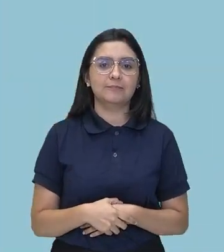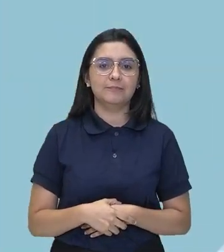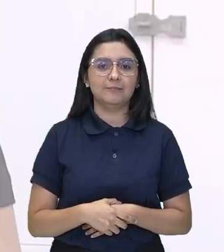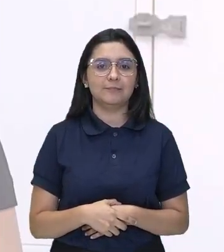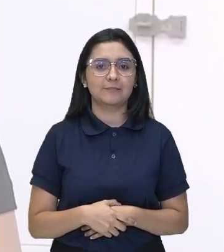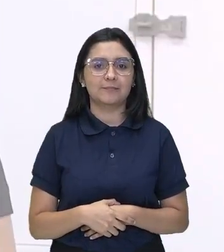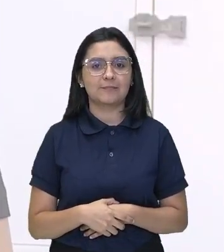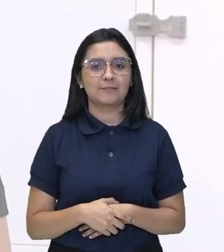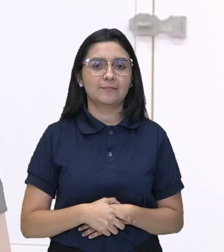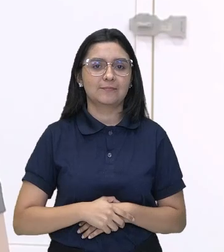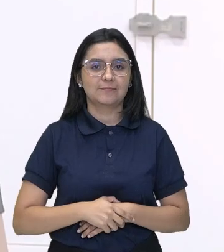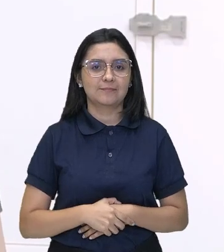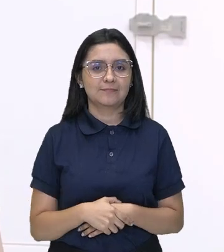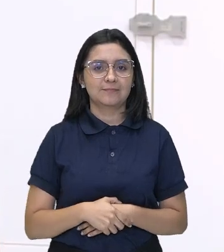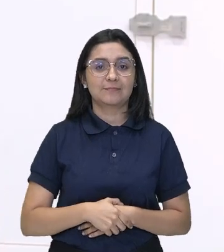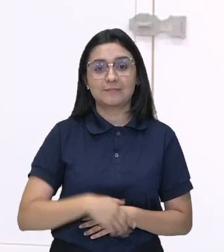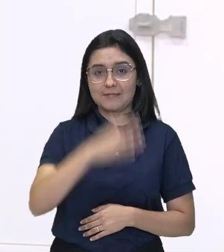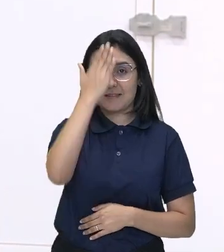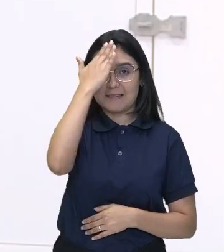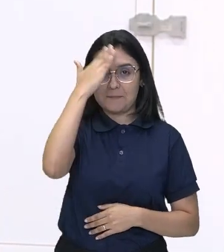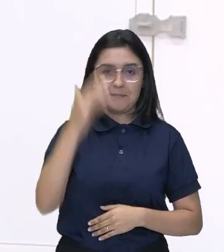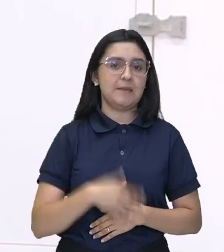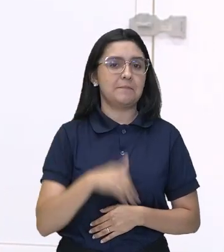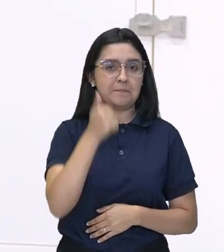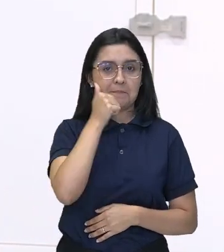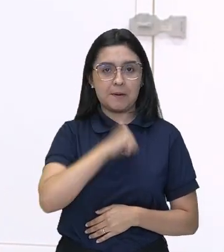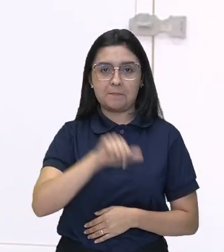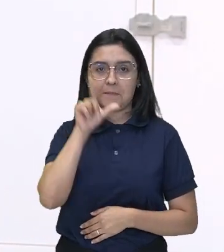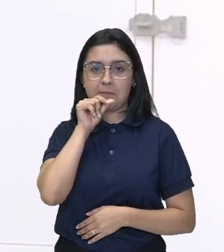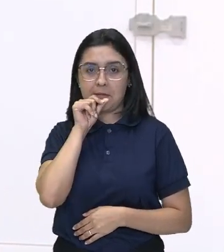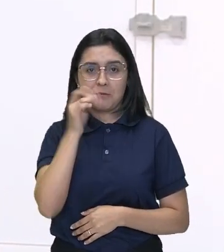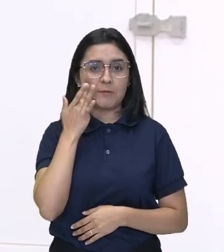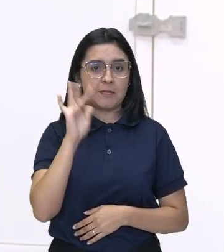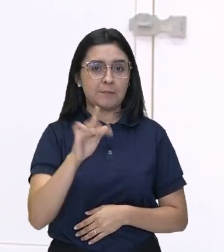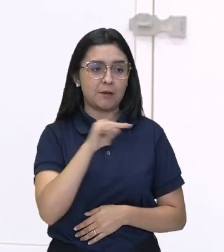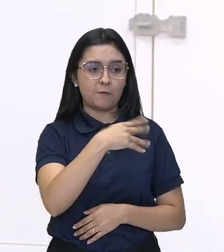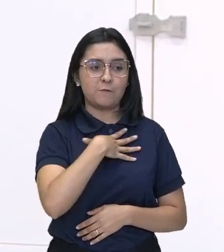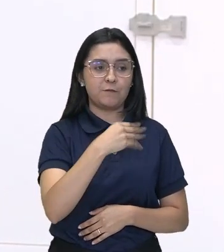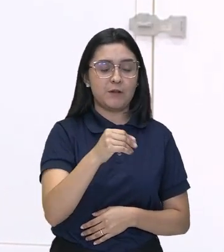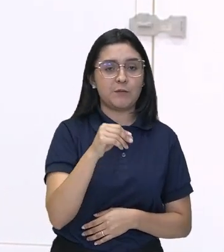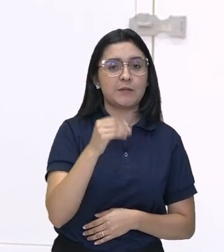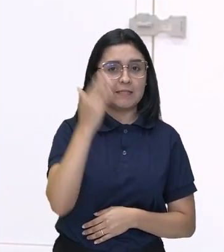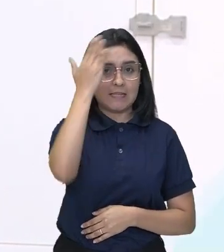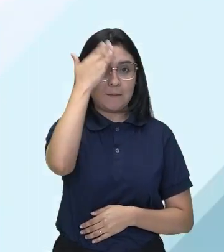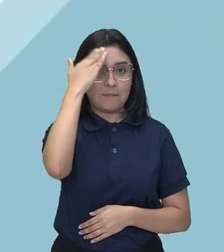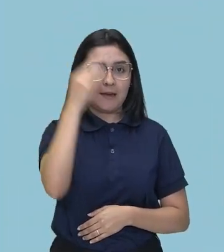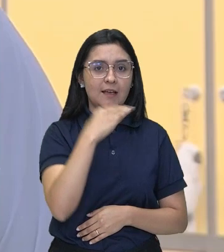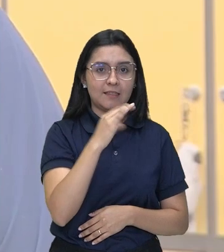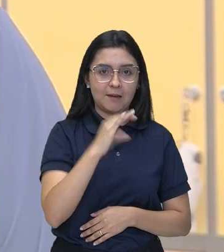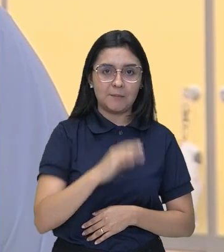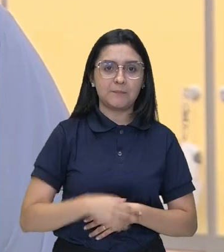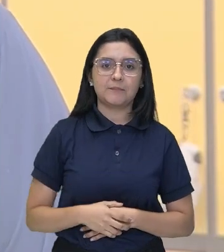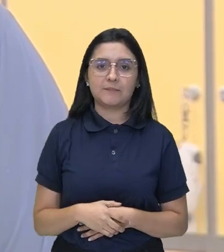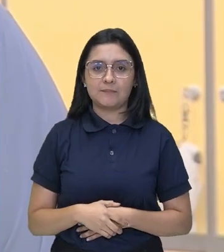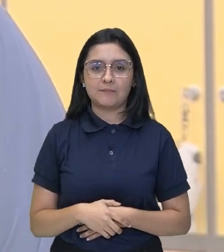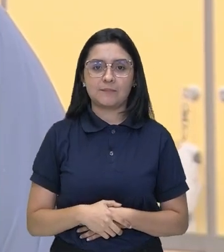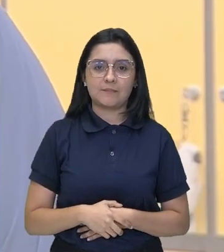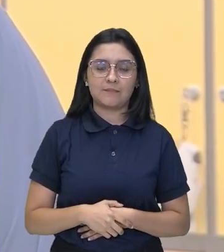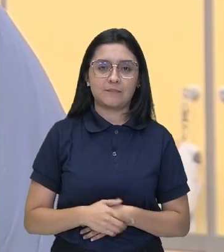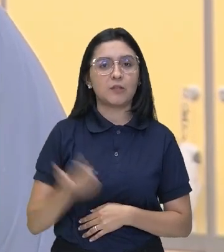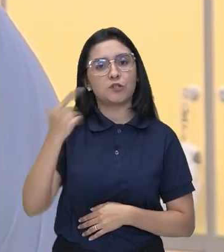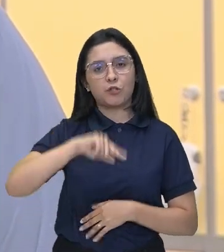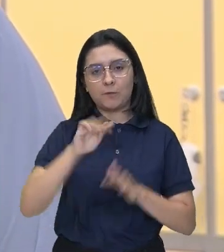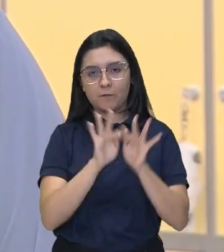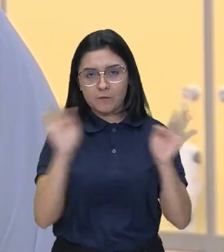tem. Sabia que a mãe do sabiá não sabia que o sabiá sabia assobiar? O tempo perguntou pro